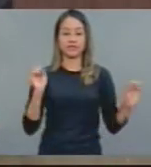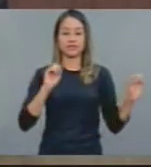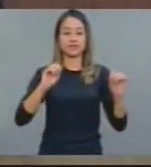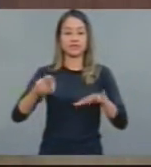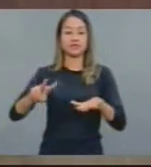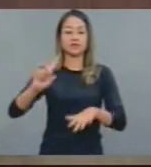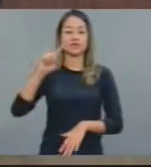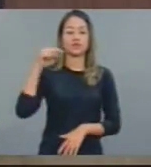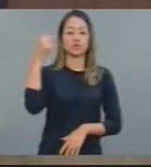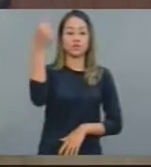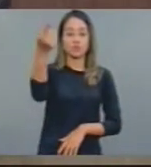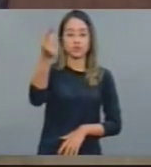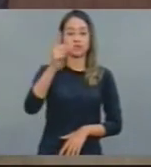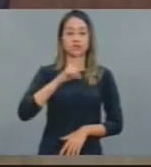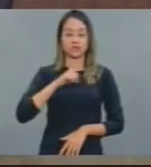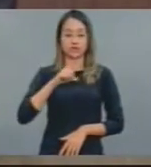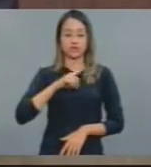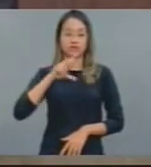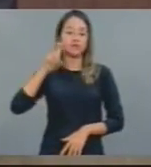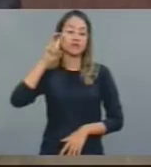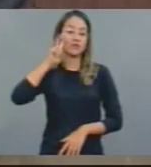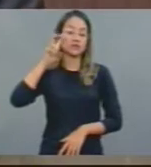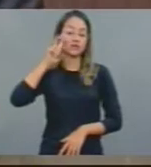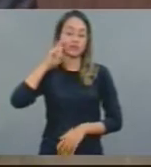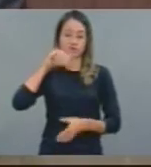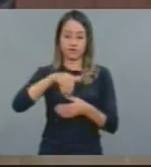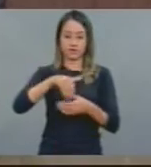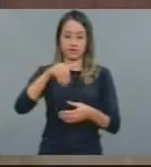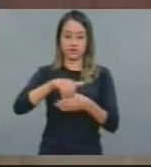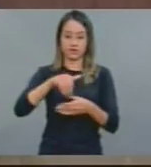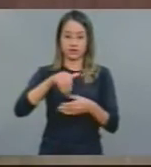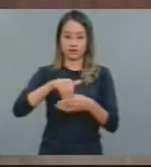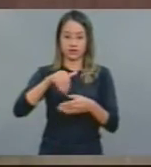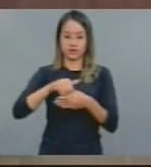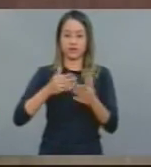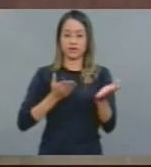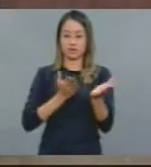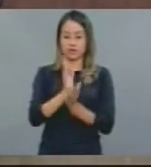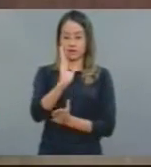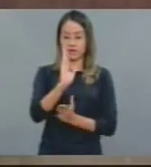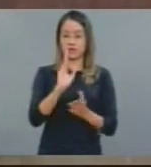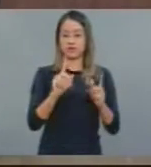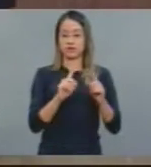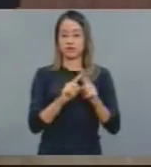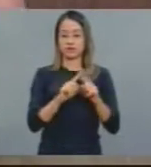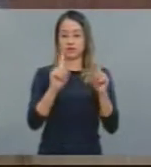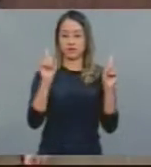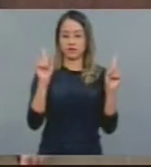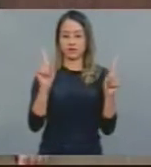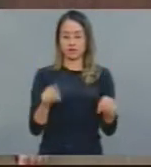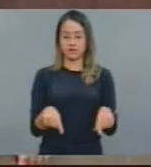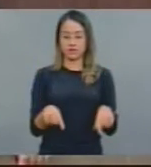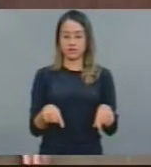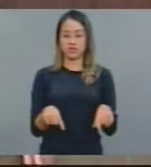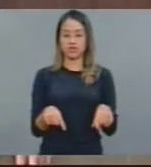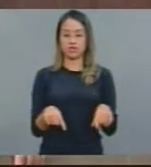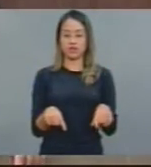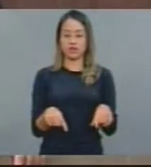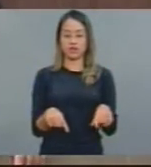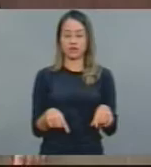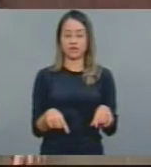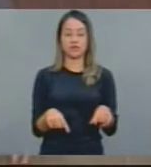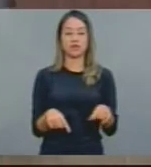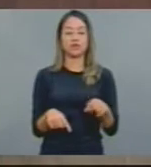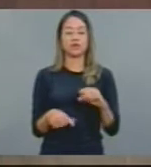vem, essa casa aprovará o plano plurianual, total de